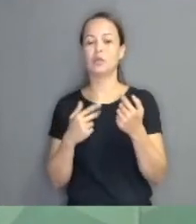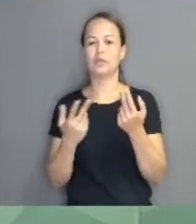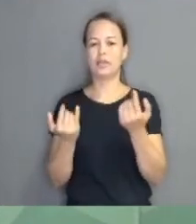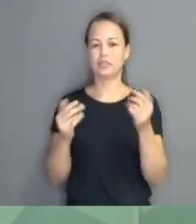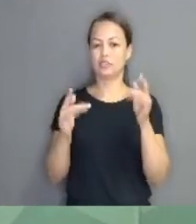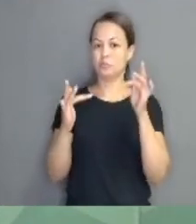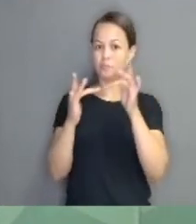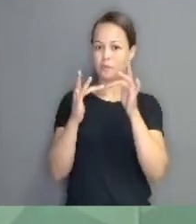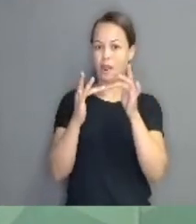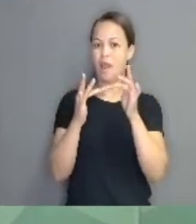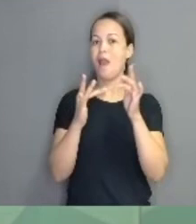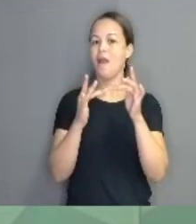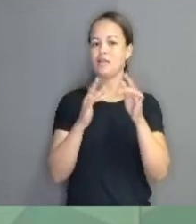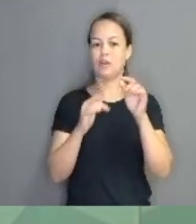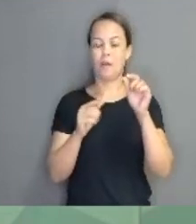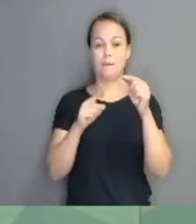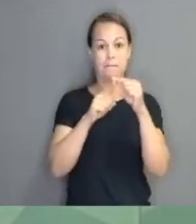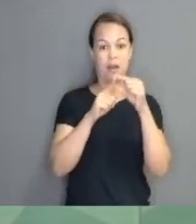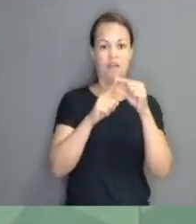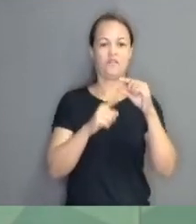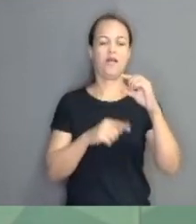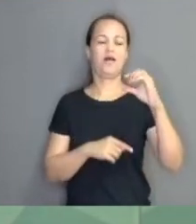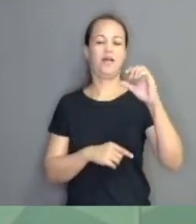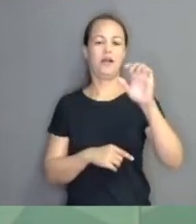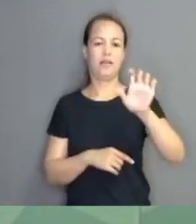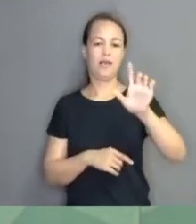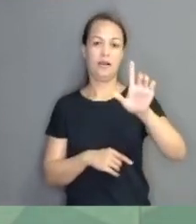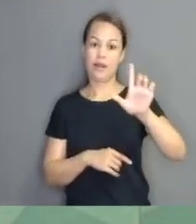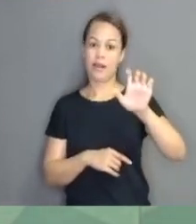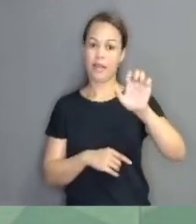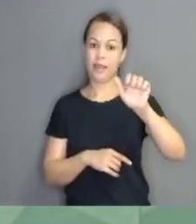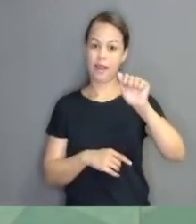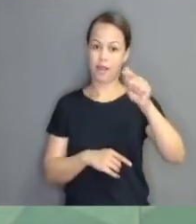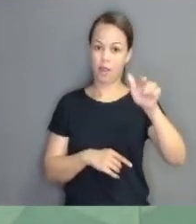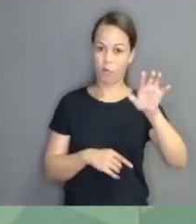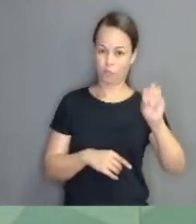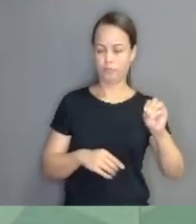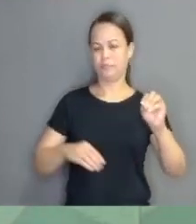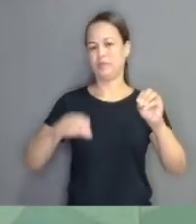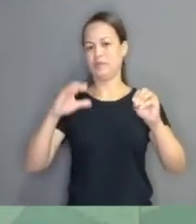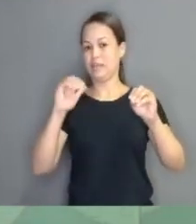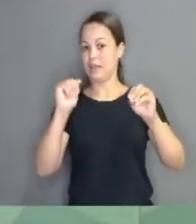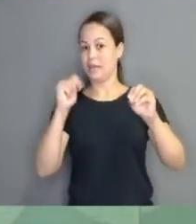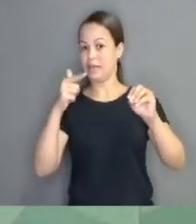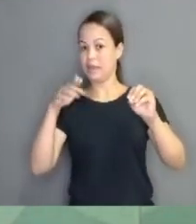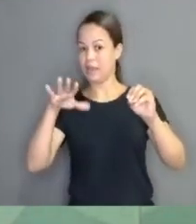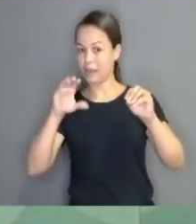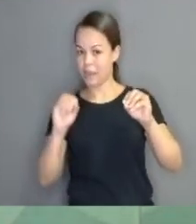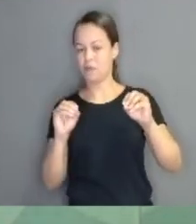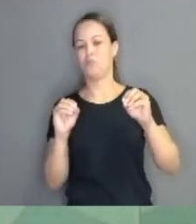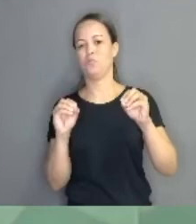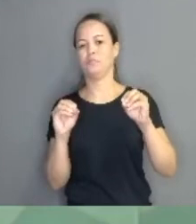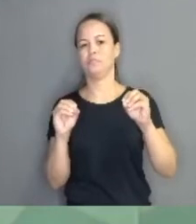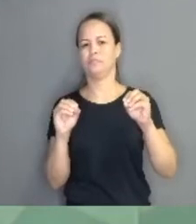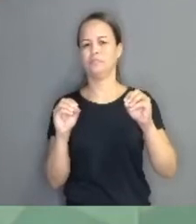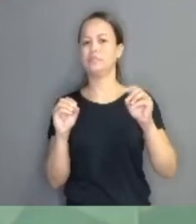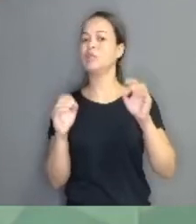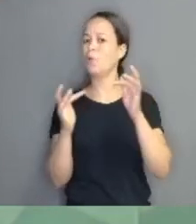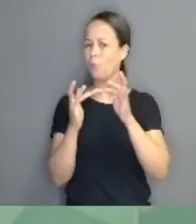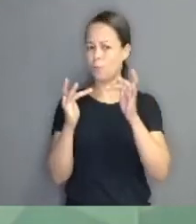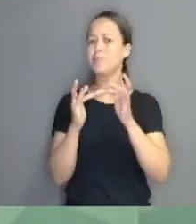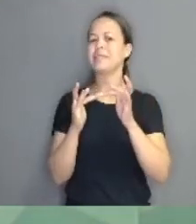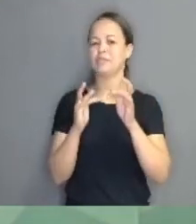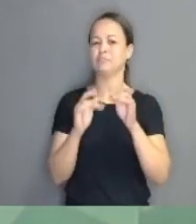essas palavras né a palavra Leão e a palavra cão rimam eu tenho